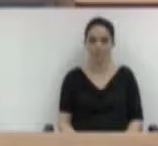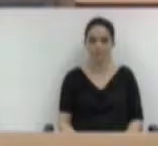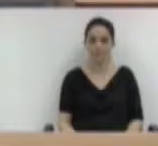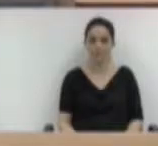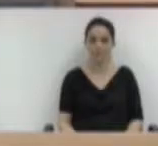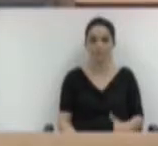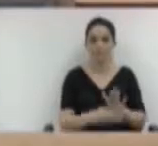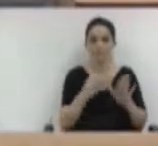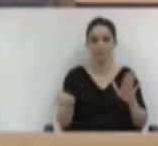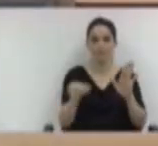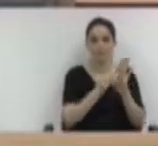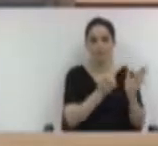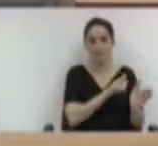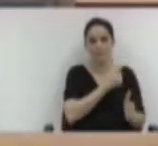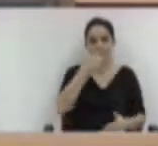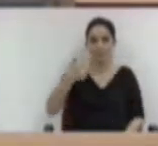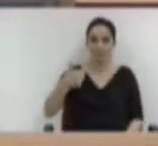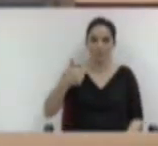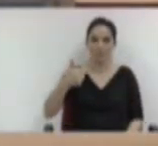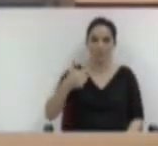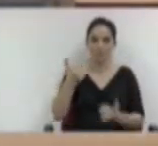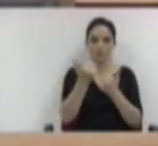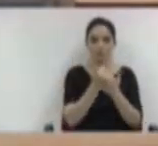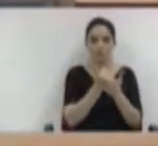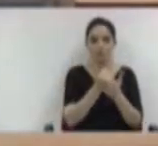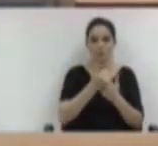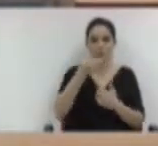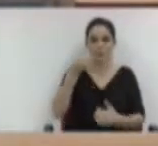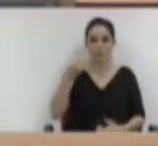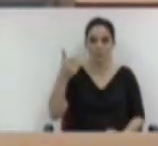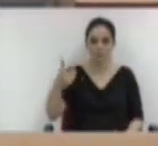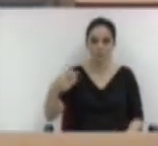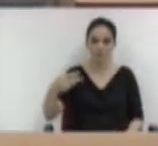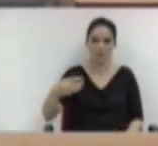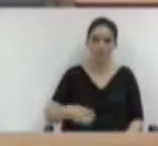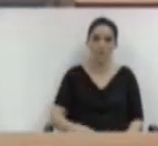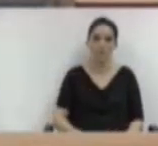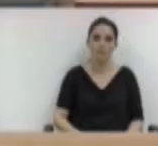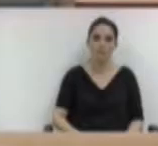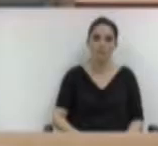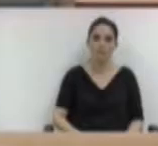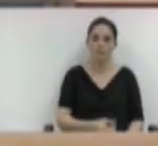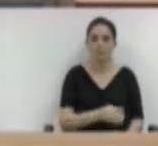Emenda número 1 ao substitutivo número 67 ao projeto de lei número